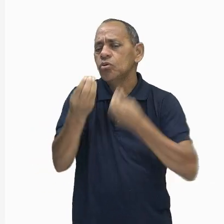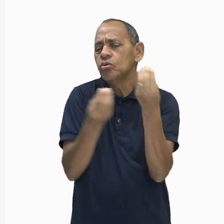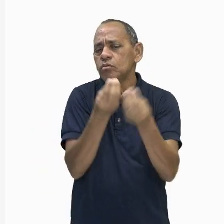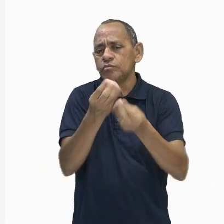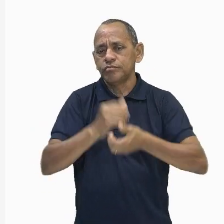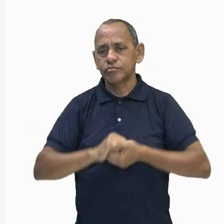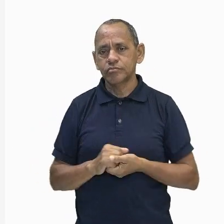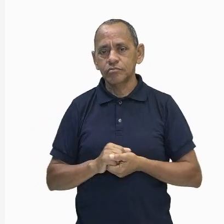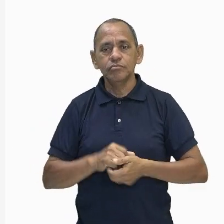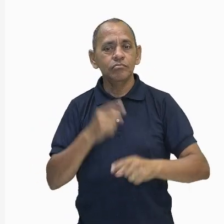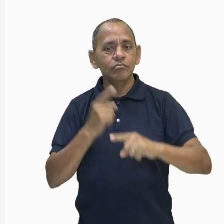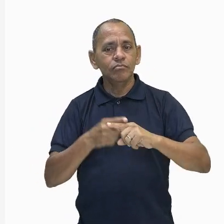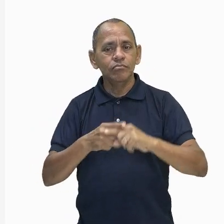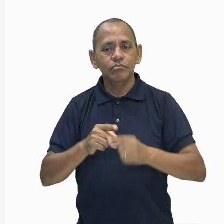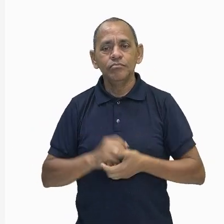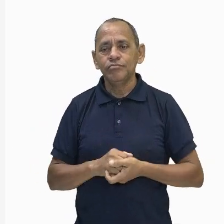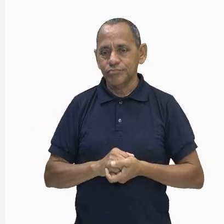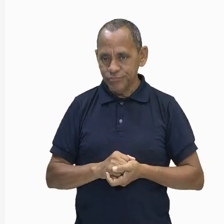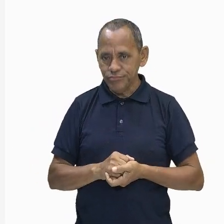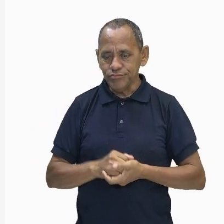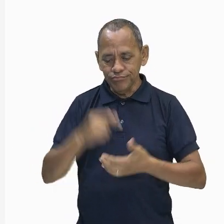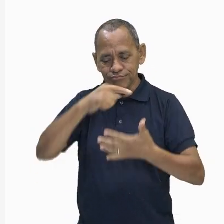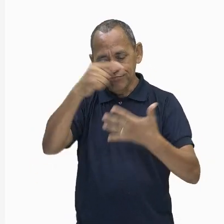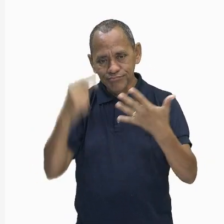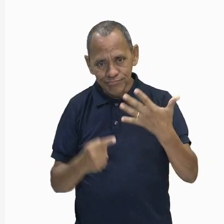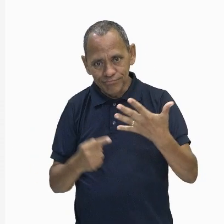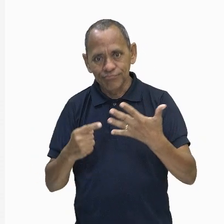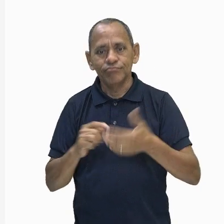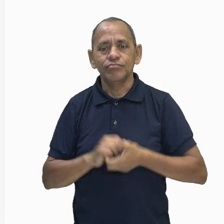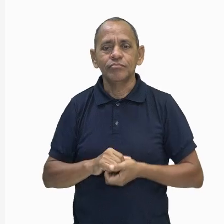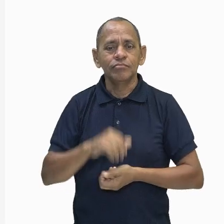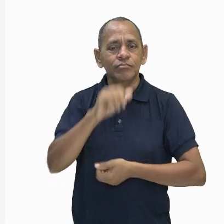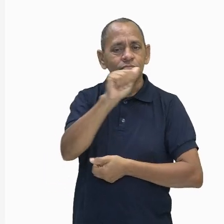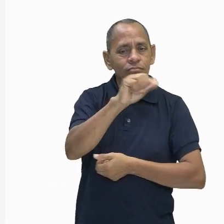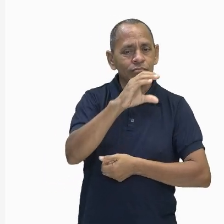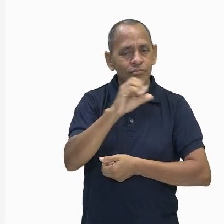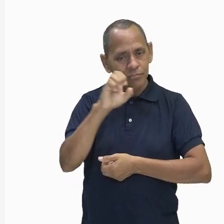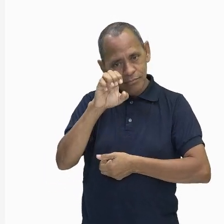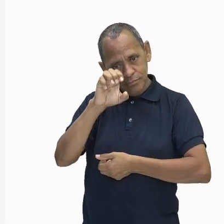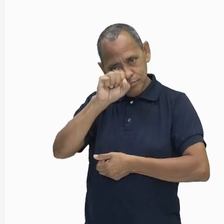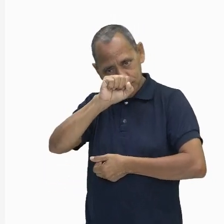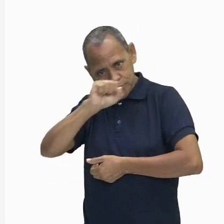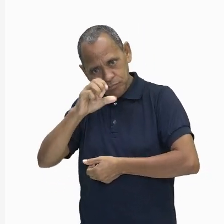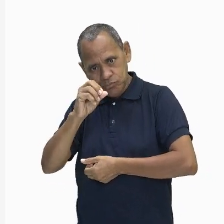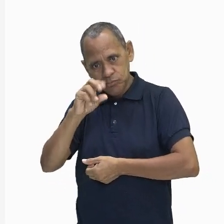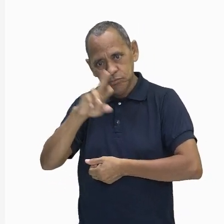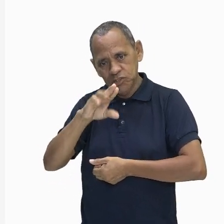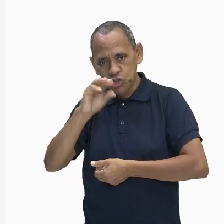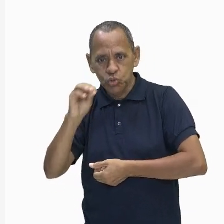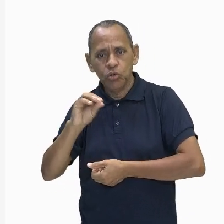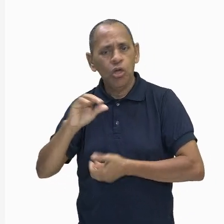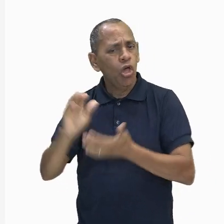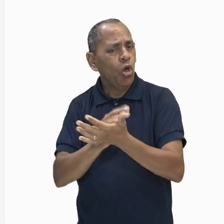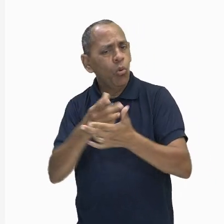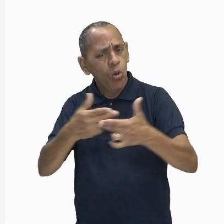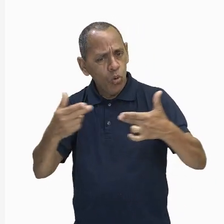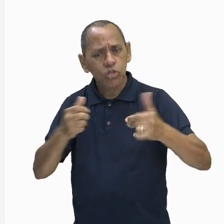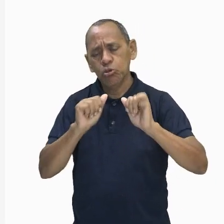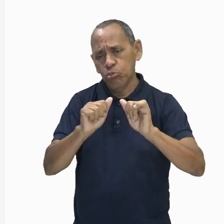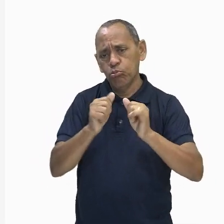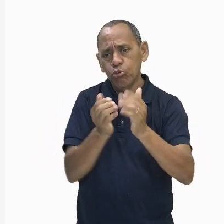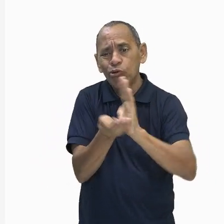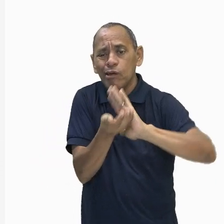que acessórios? Pessoal, perceba que acessório é algo que você pode retirar, que não vai alterar a